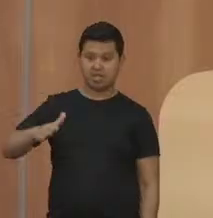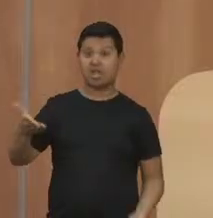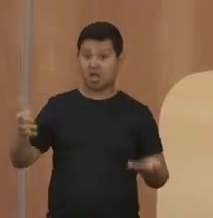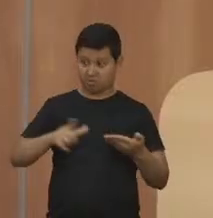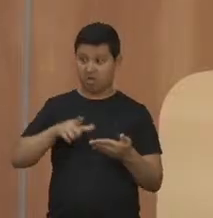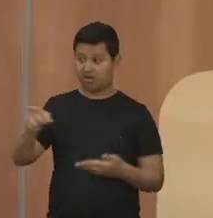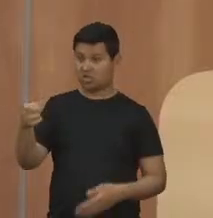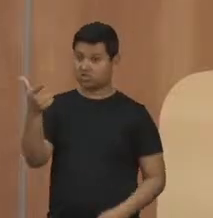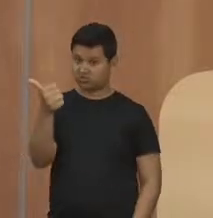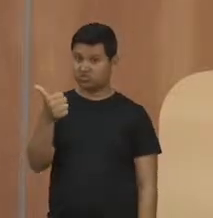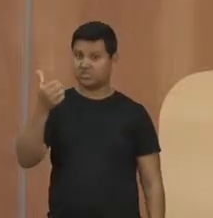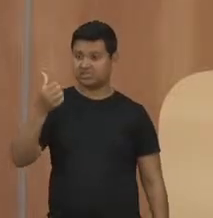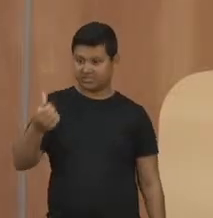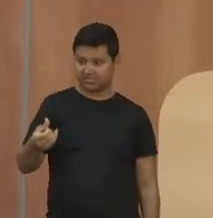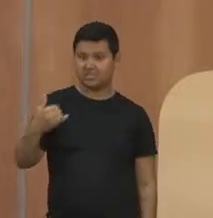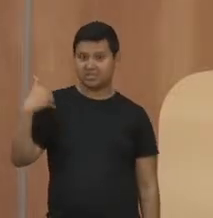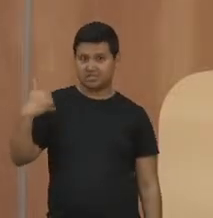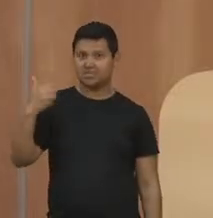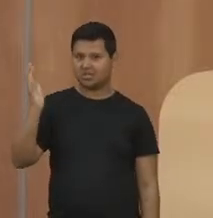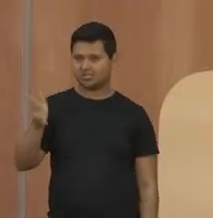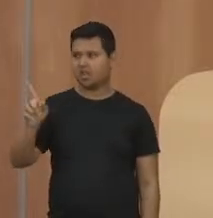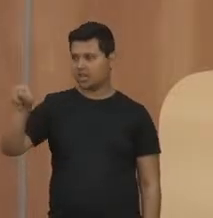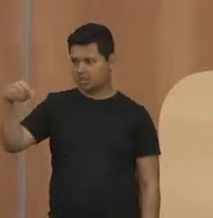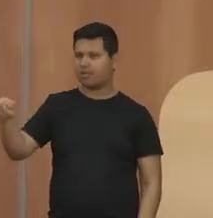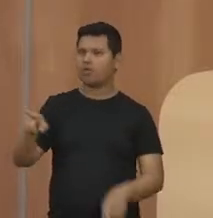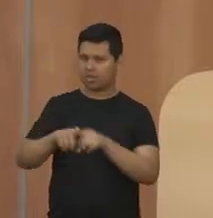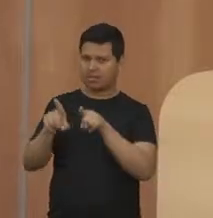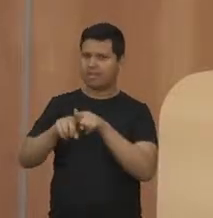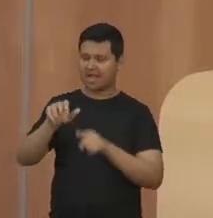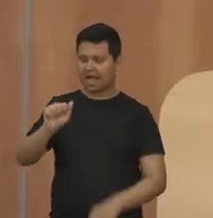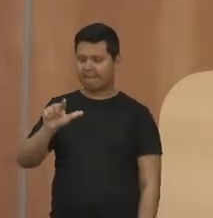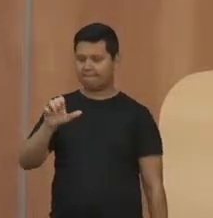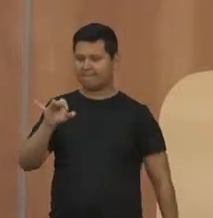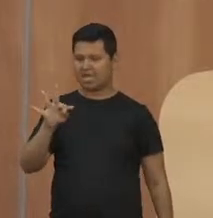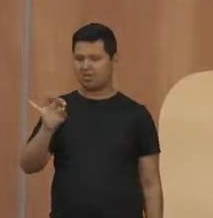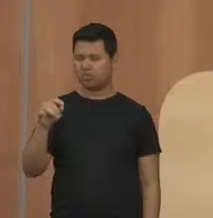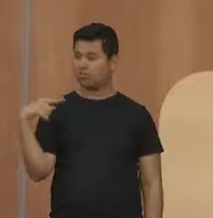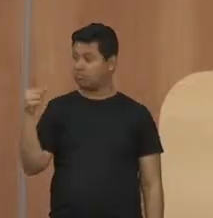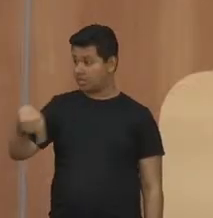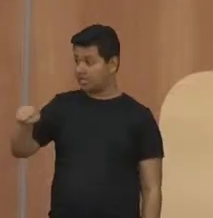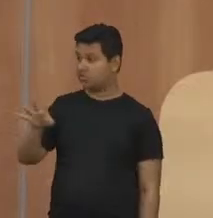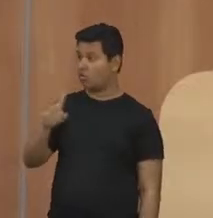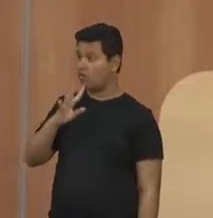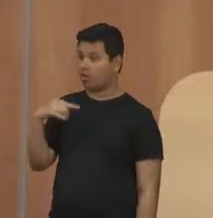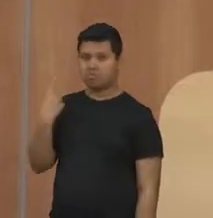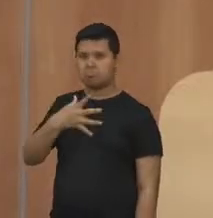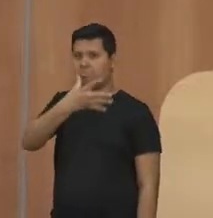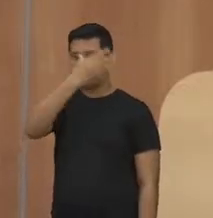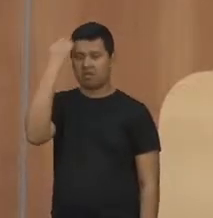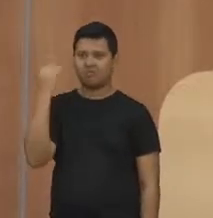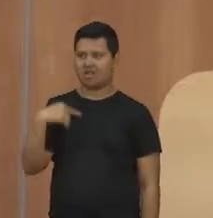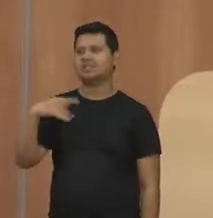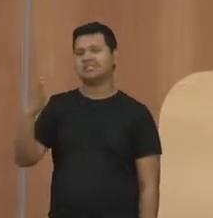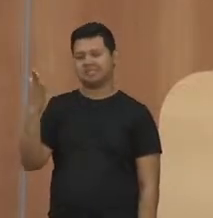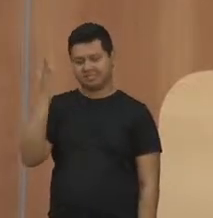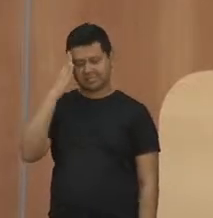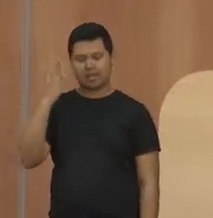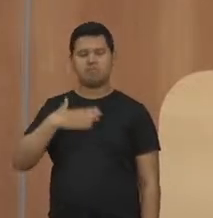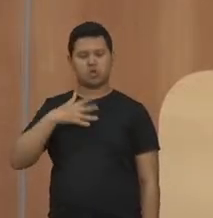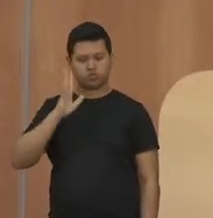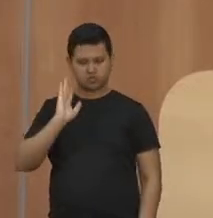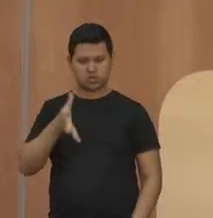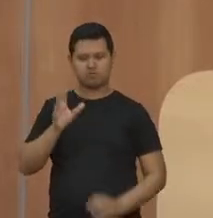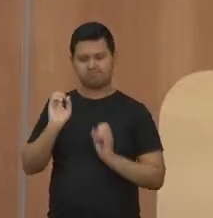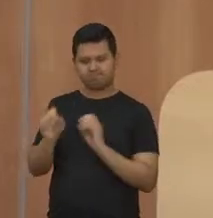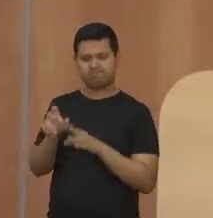jovenzinha, já. O Hamilton também a gente conheceu depois. Então, eles veem a gente e não se esquecem da gente. Poxa, você me deu aula no passado de agente